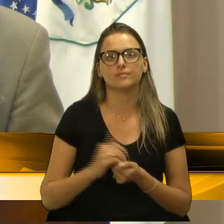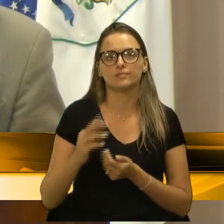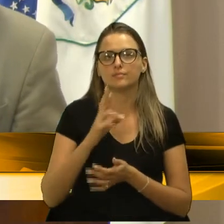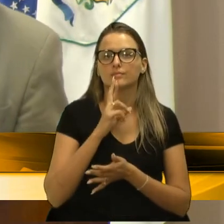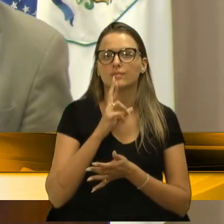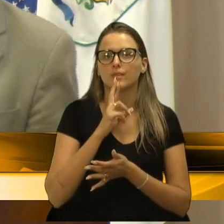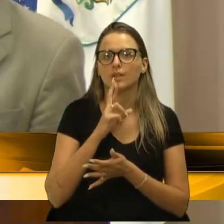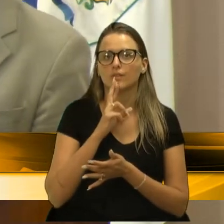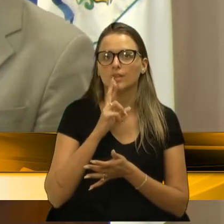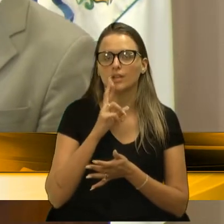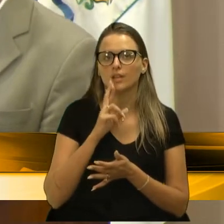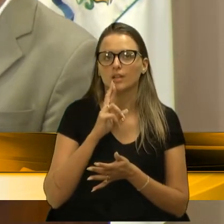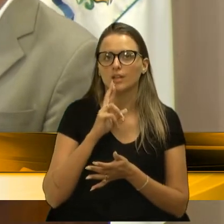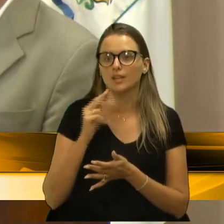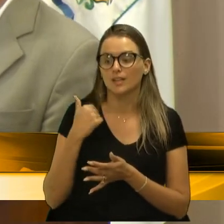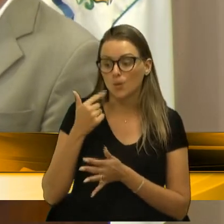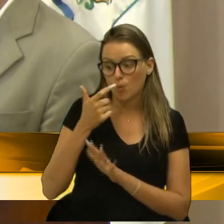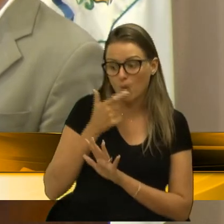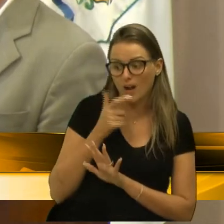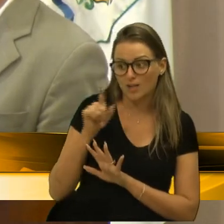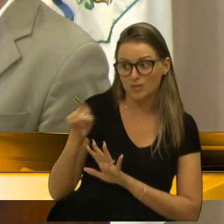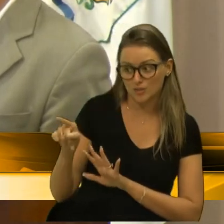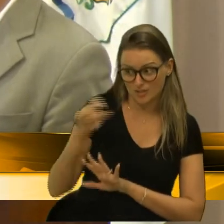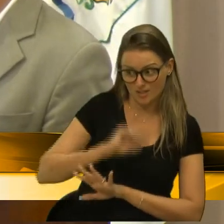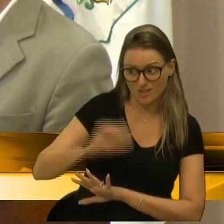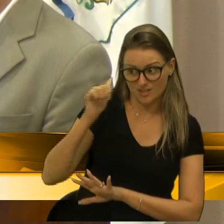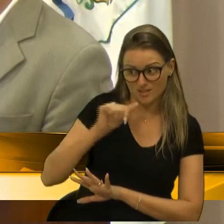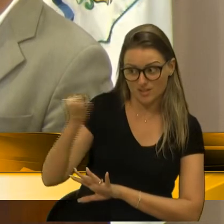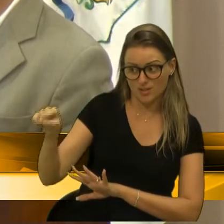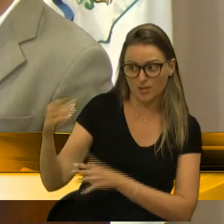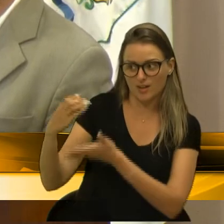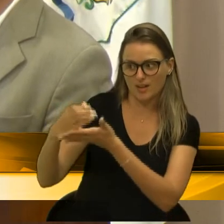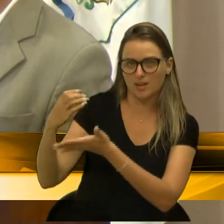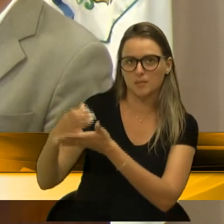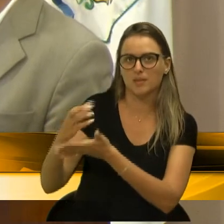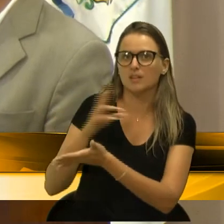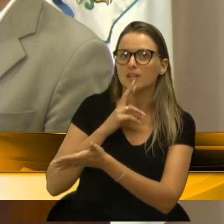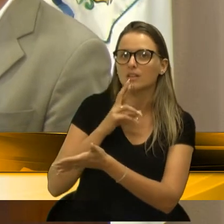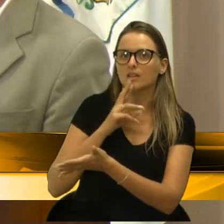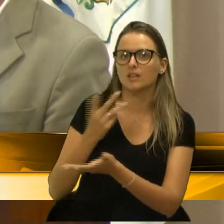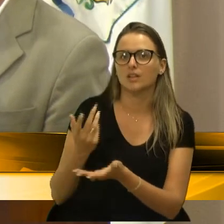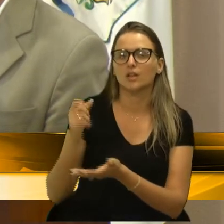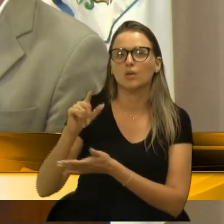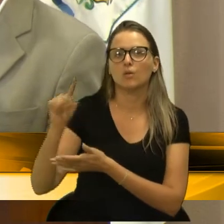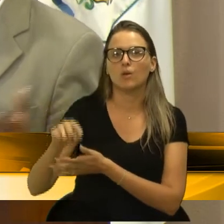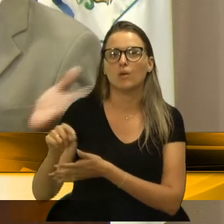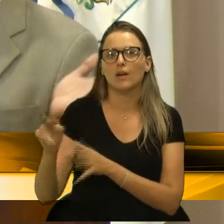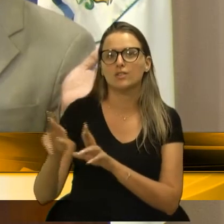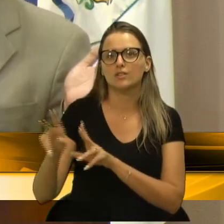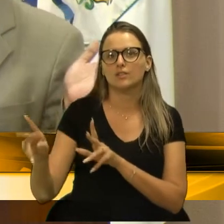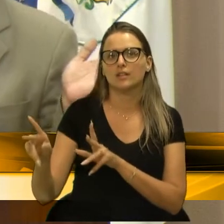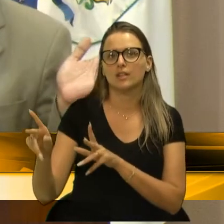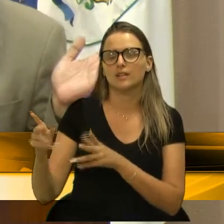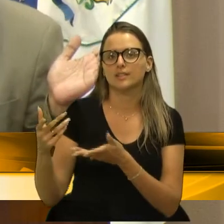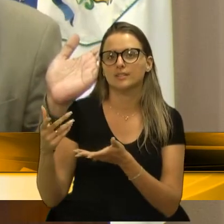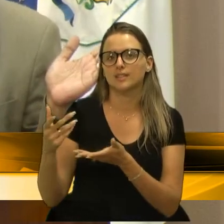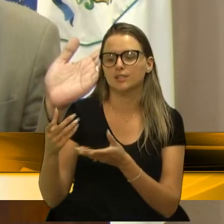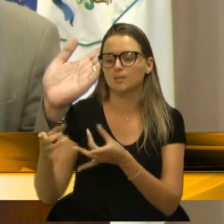no chão. Eu baixei o vidro, eu acho que a senhora deixou cair a latinha. Diz, qual a diferença de botar no chão ou no lixo? Aí acaba o diálogo.